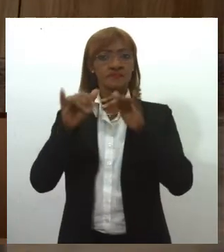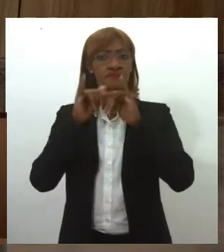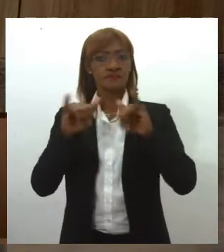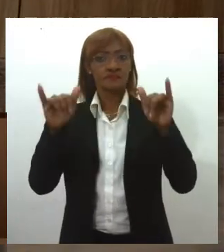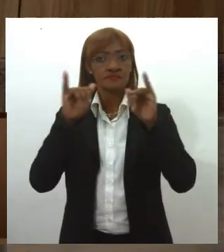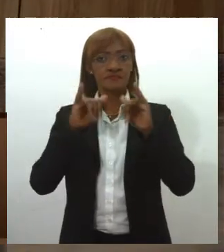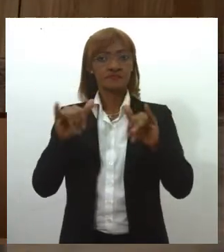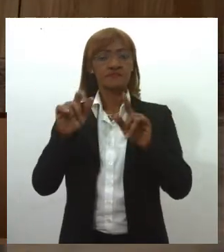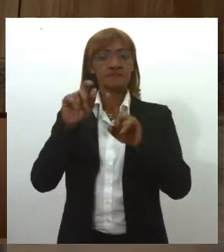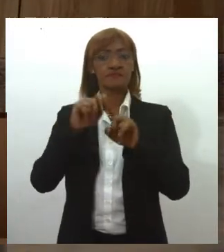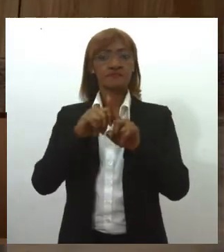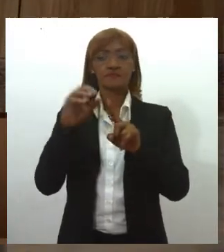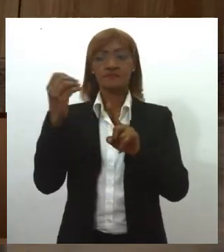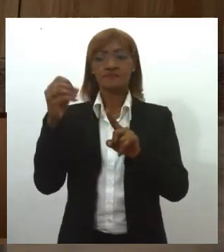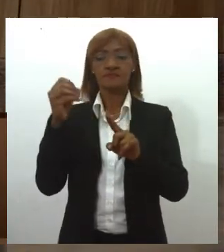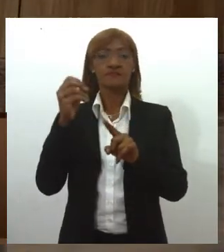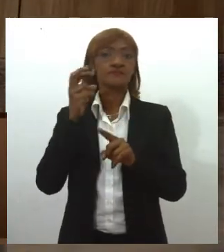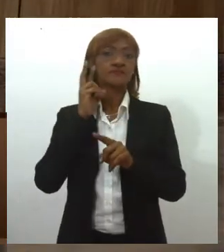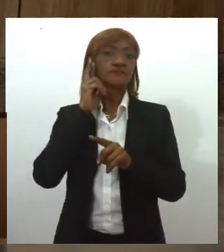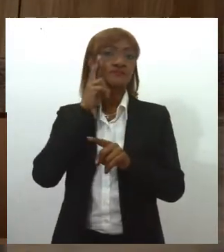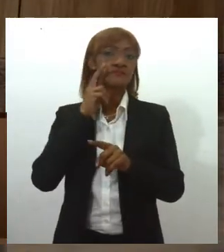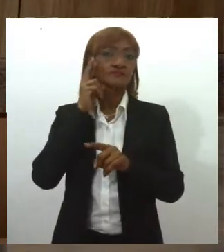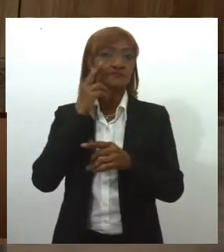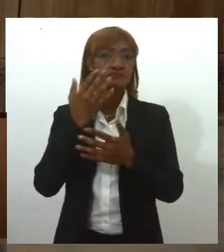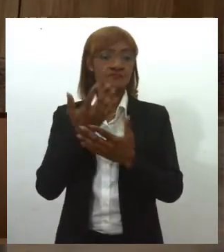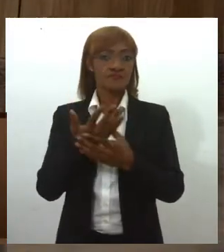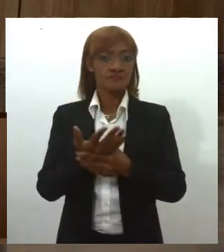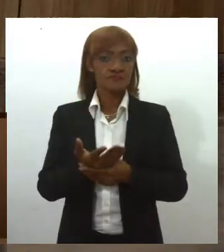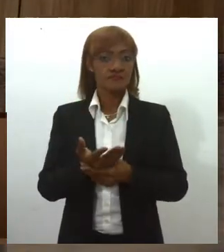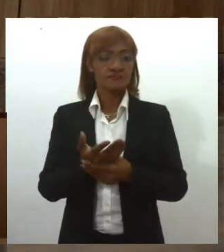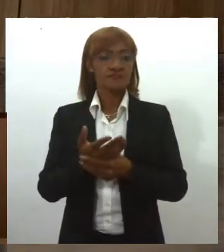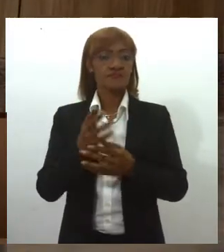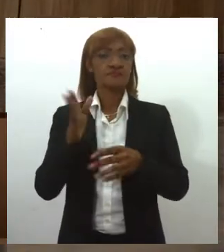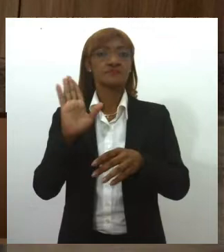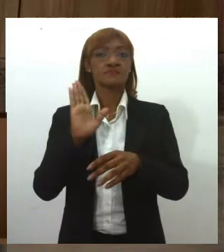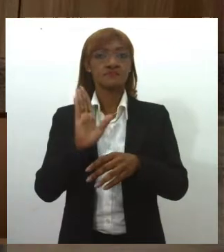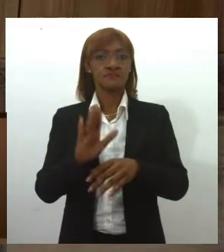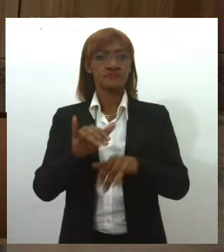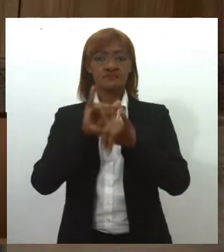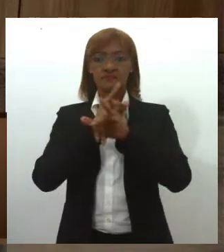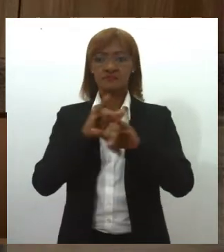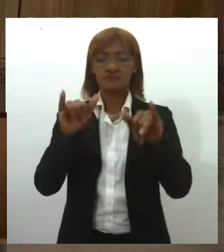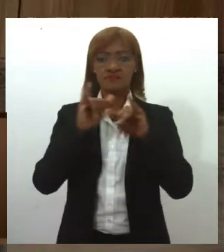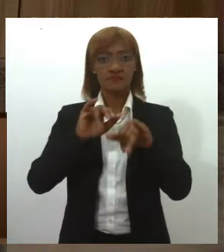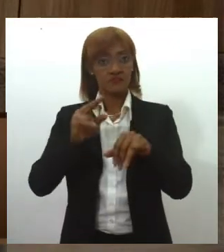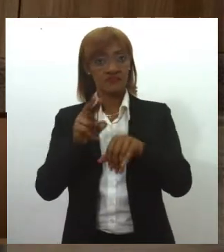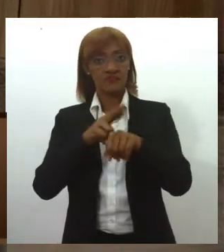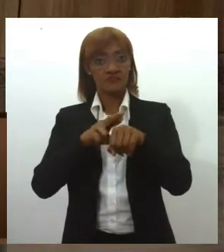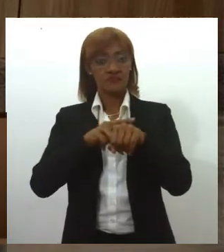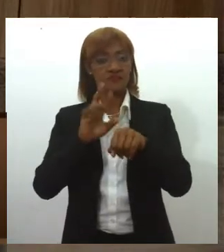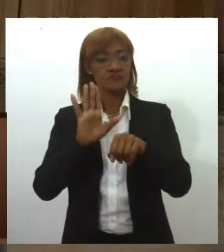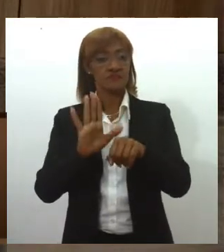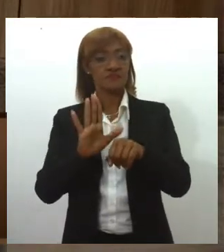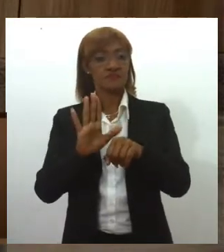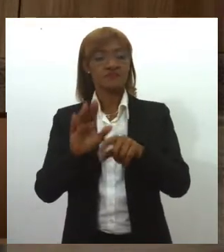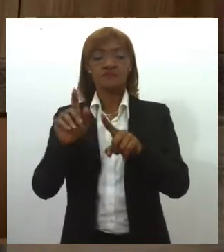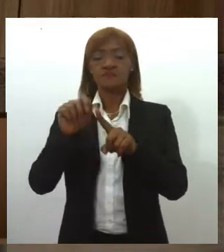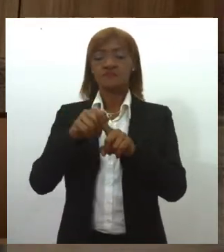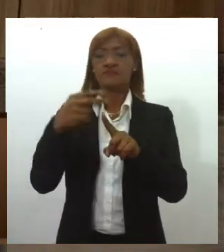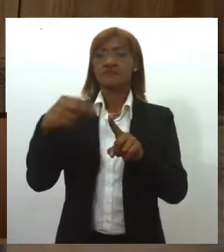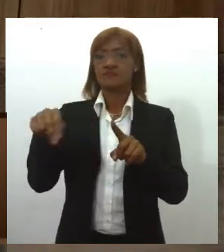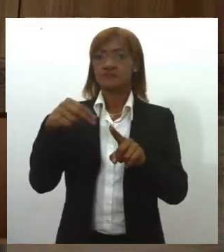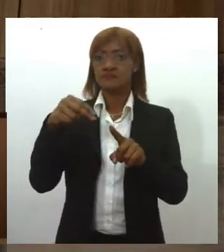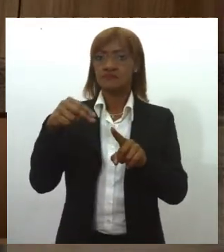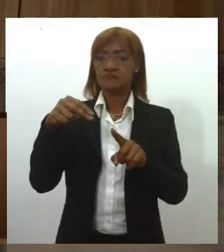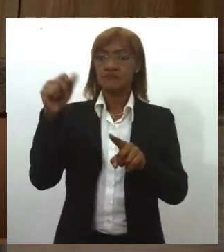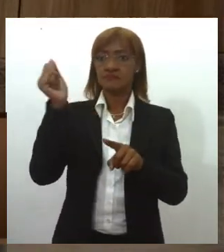Rosa, né, relatando, alertando as mulheres sobre o câncer, né, de mama, câncer de útero, o Novembro Azul também, né, para os